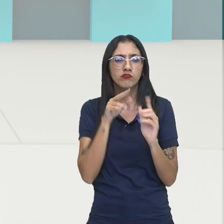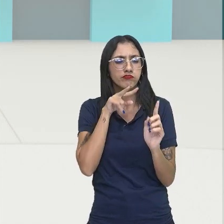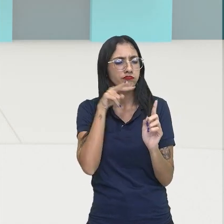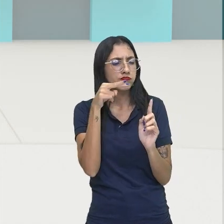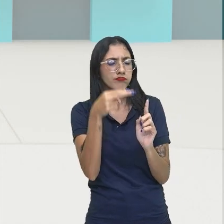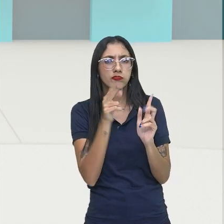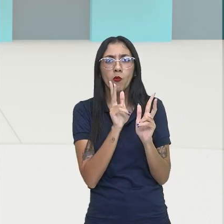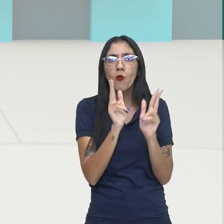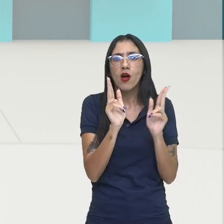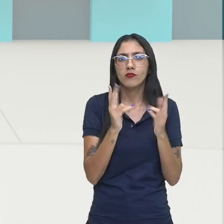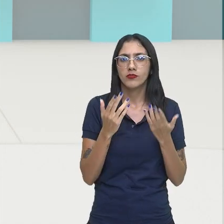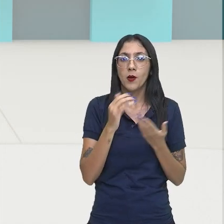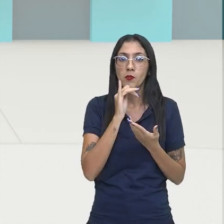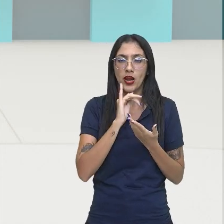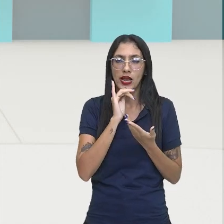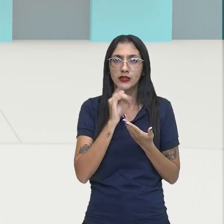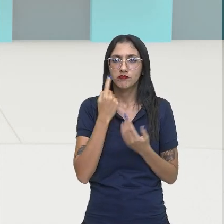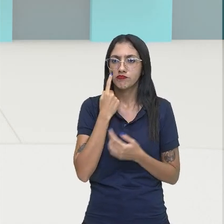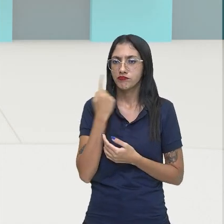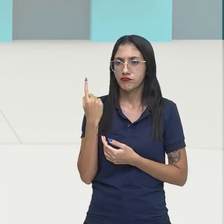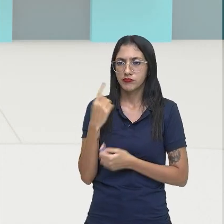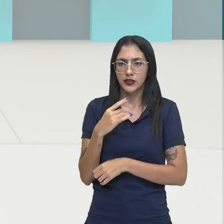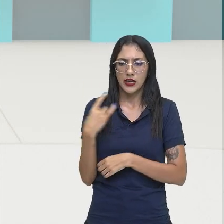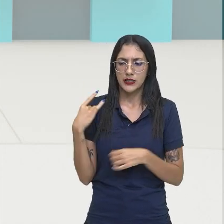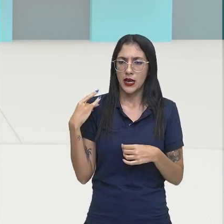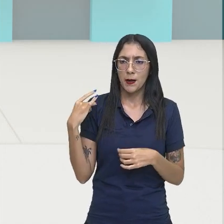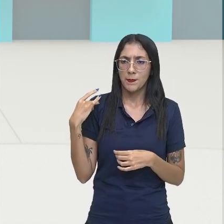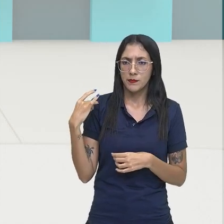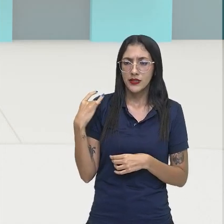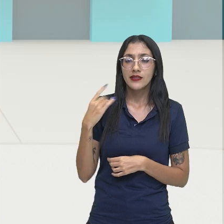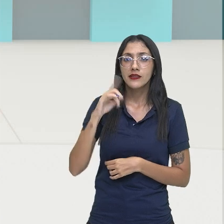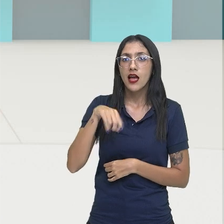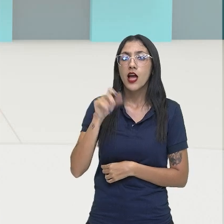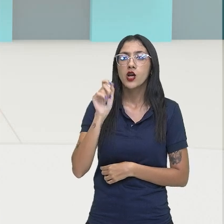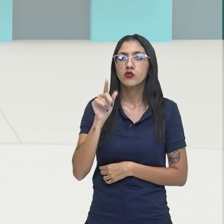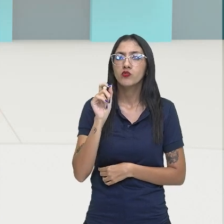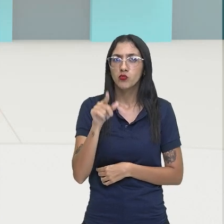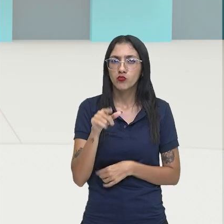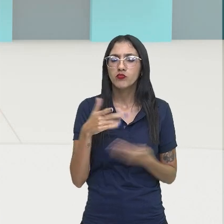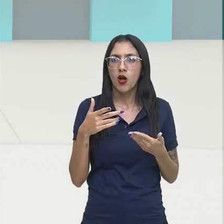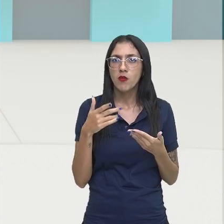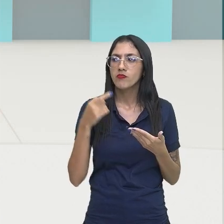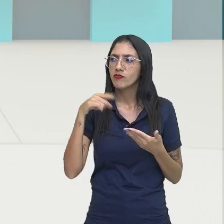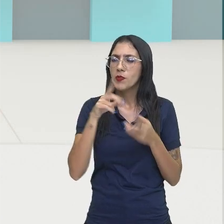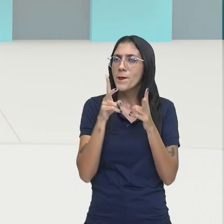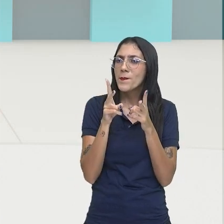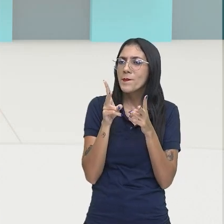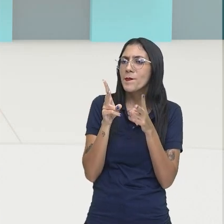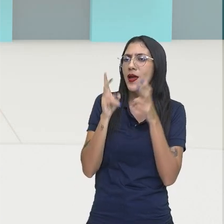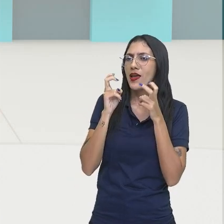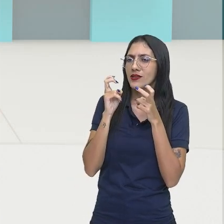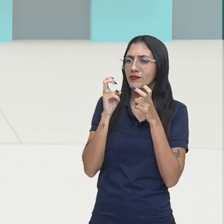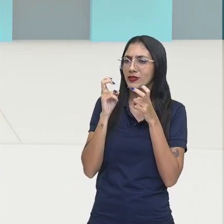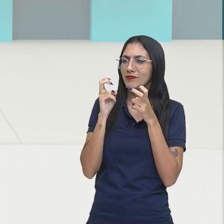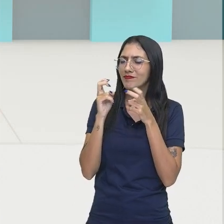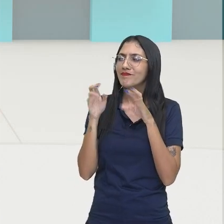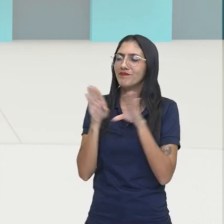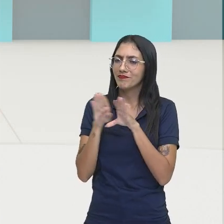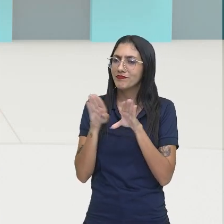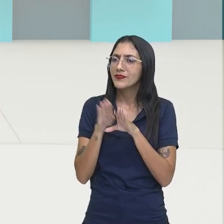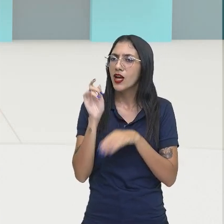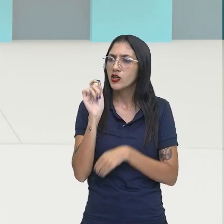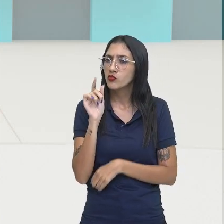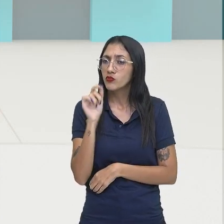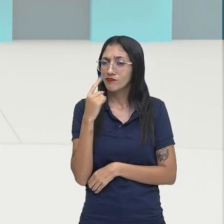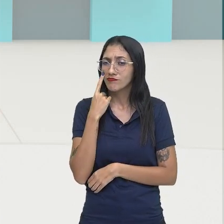a situação. Por exemplo, essa blusa aqui, ó, é azul. Eu acho que você aí também está vendo que a blusa é azul. Então, quando